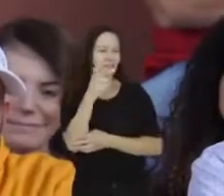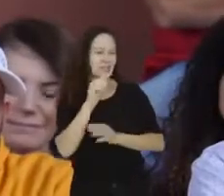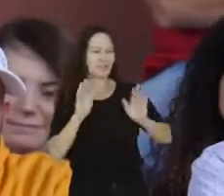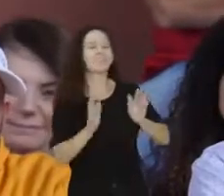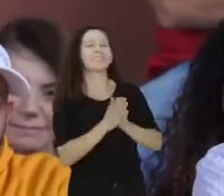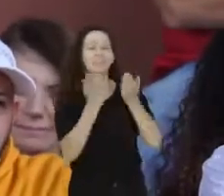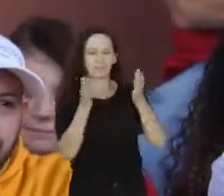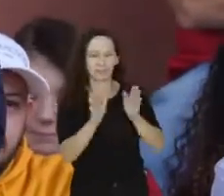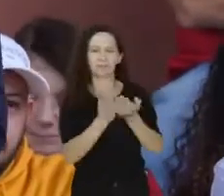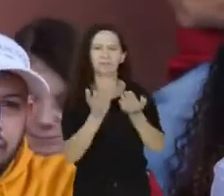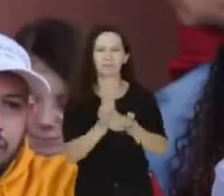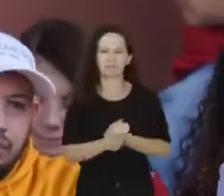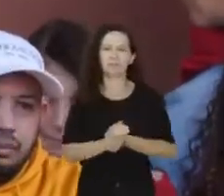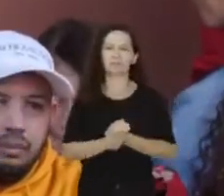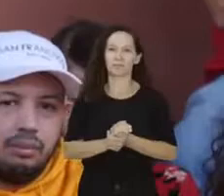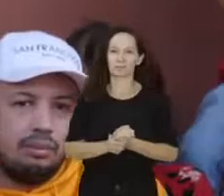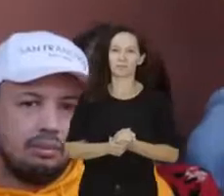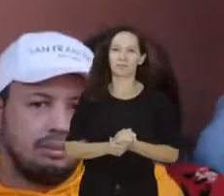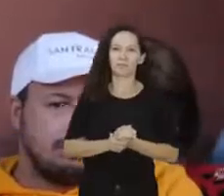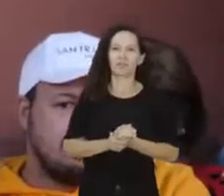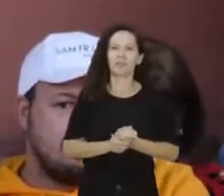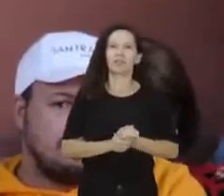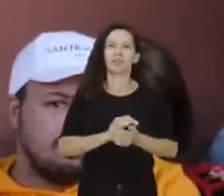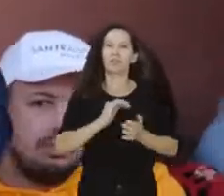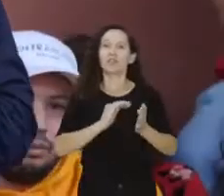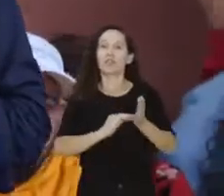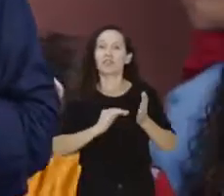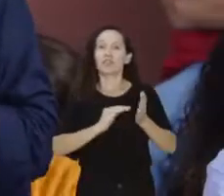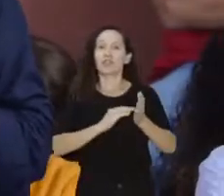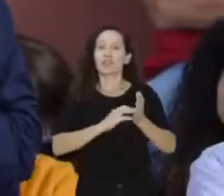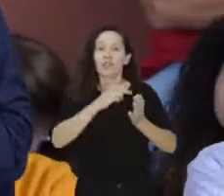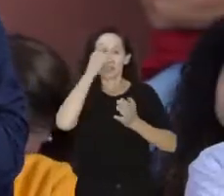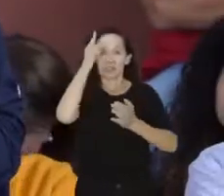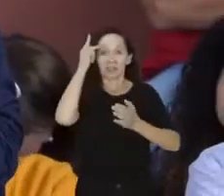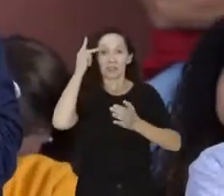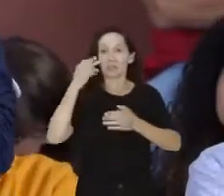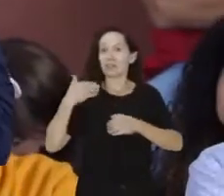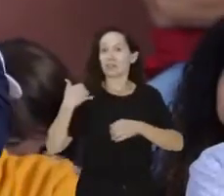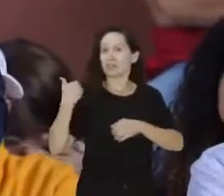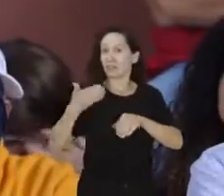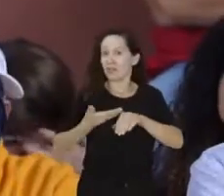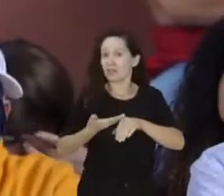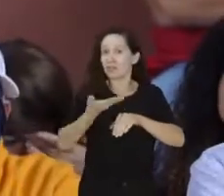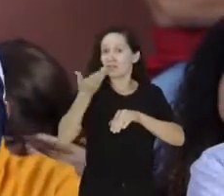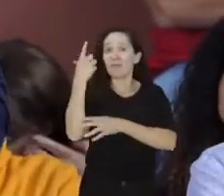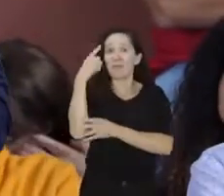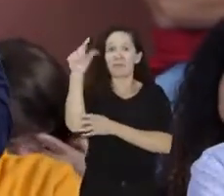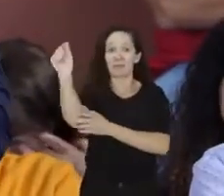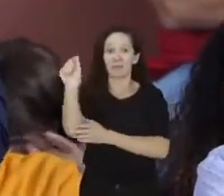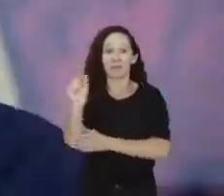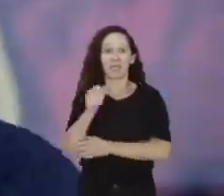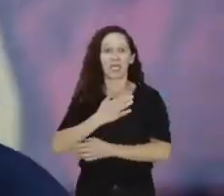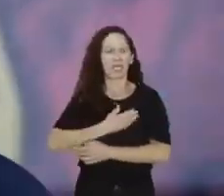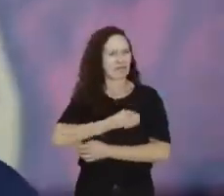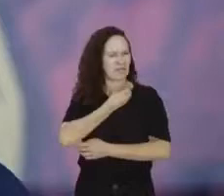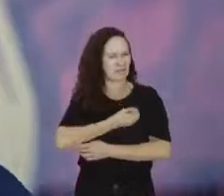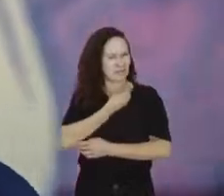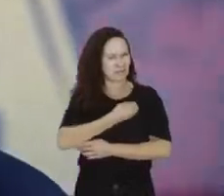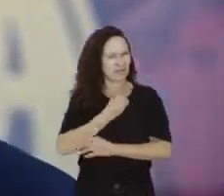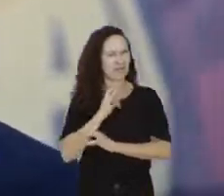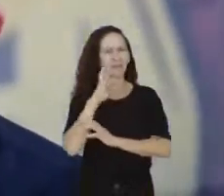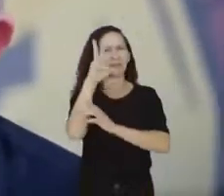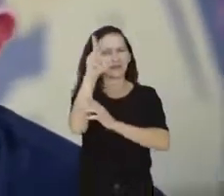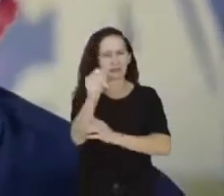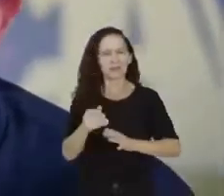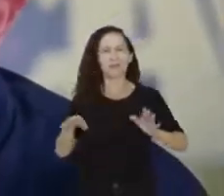Mas tinha que ficar tirando as pessoas mais velhas para levar embora. Se um cara que passou tudo isso chegou a presidente